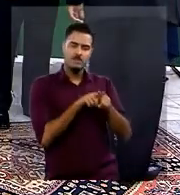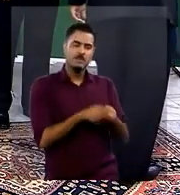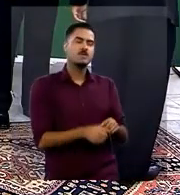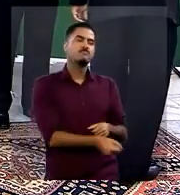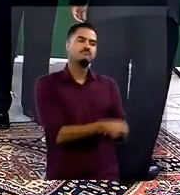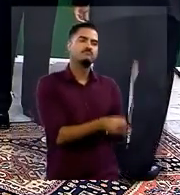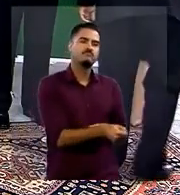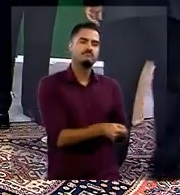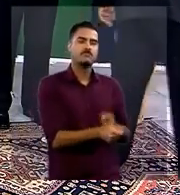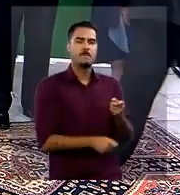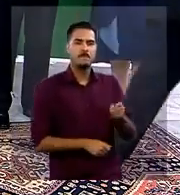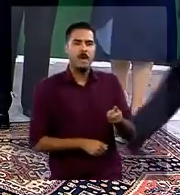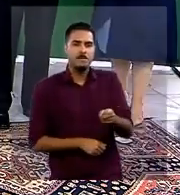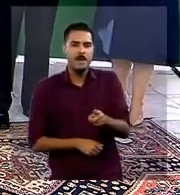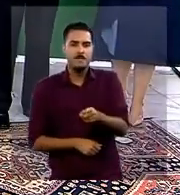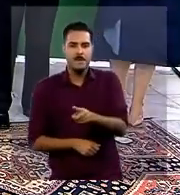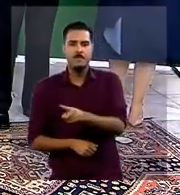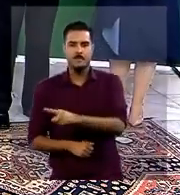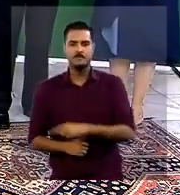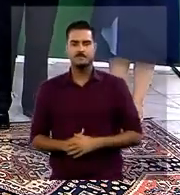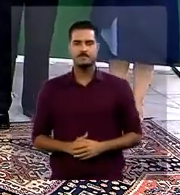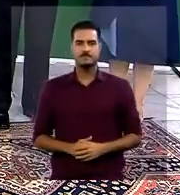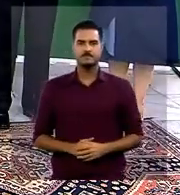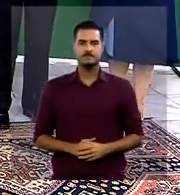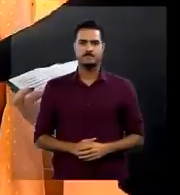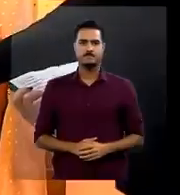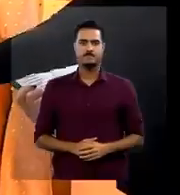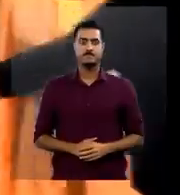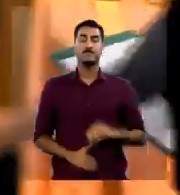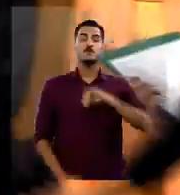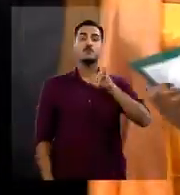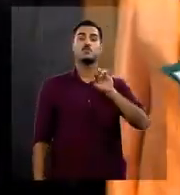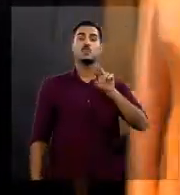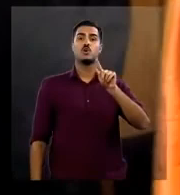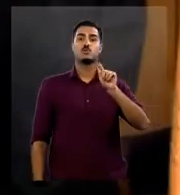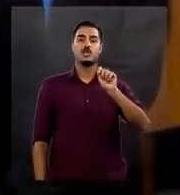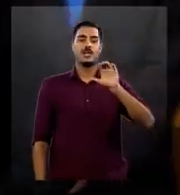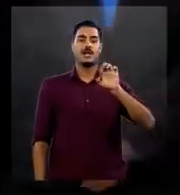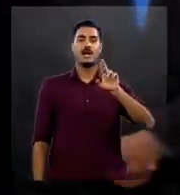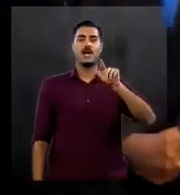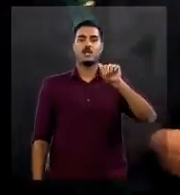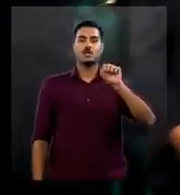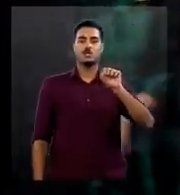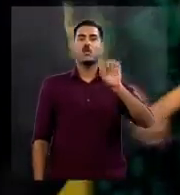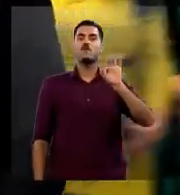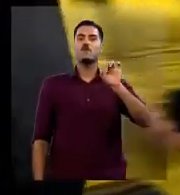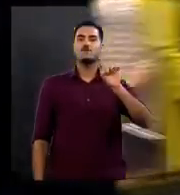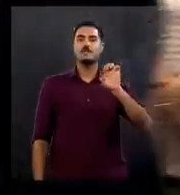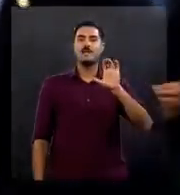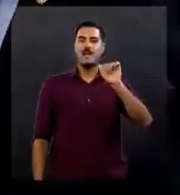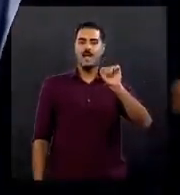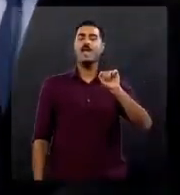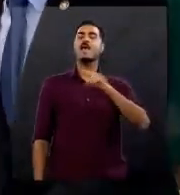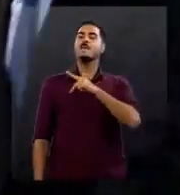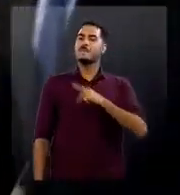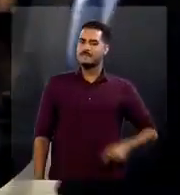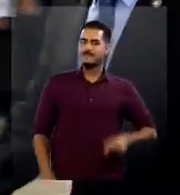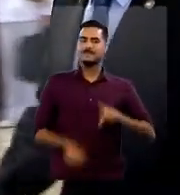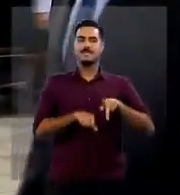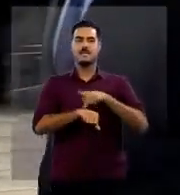de prestar seus cumprimentos ao presidente. Jorge Carlos Fonseca, presidente da República de Cabo Verde.